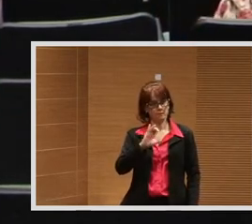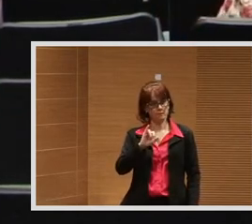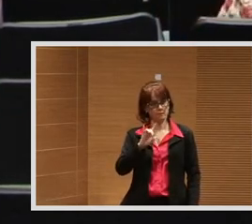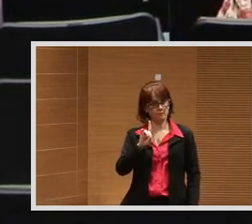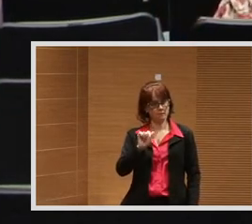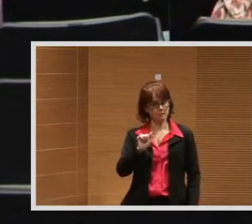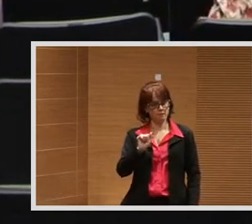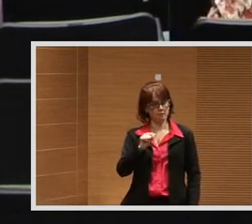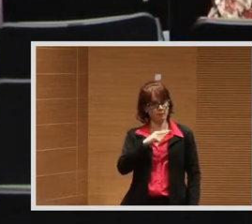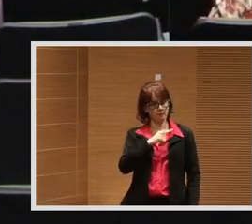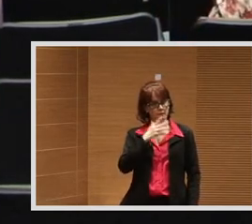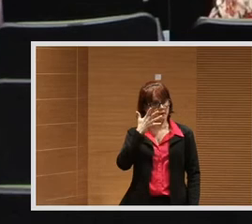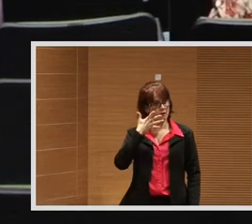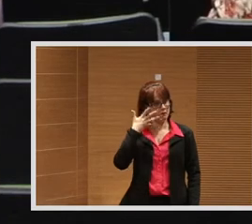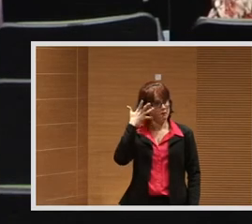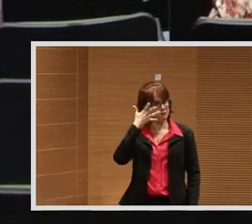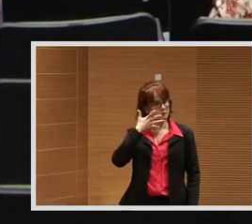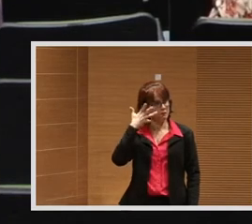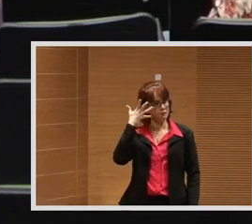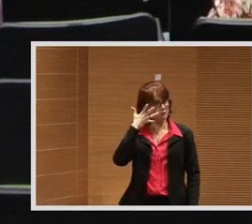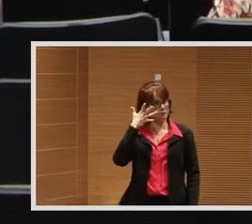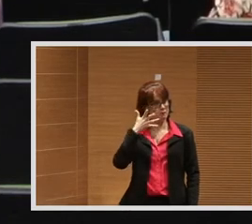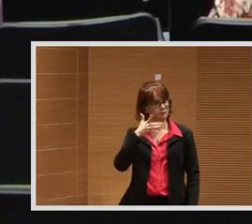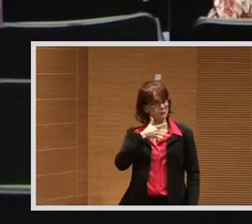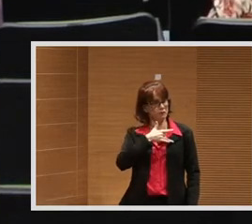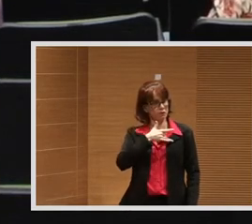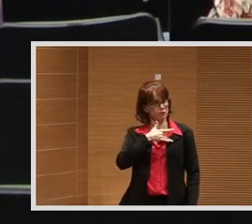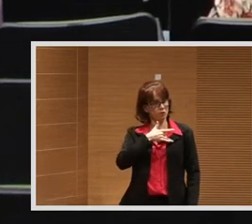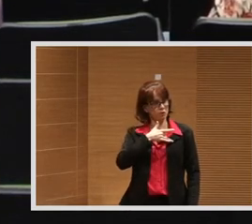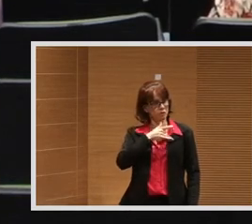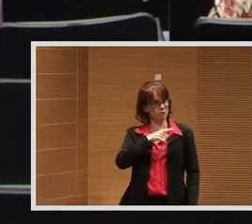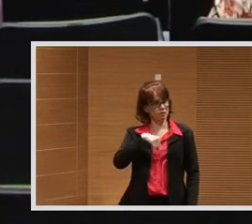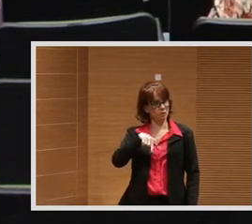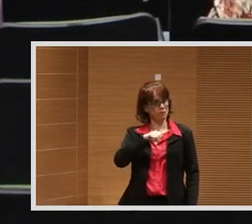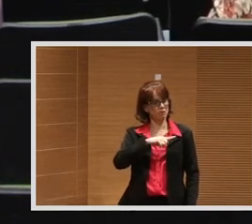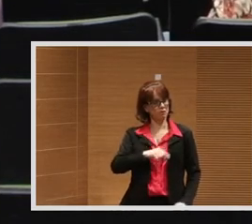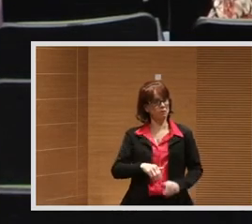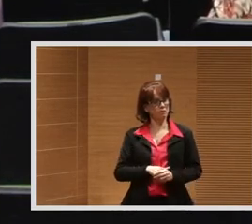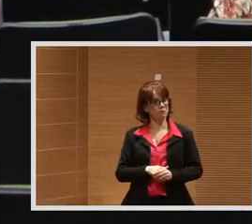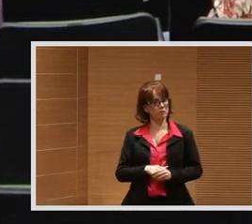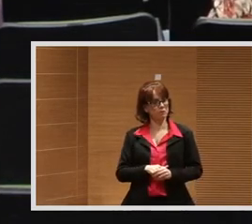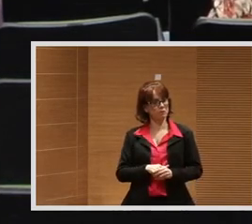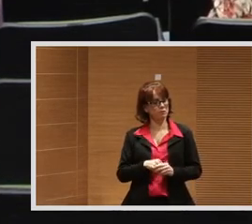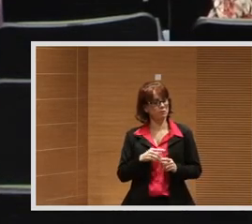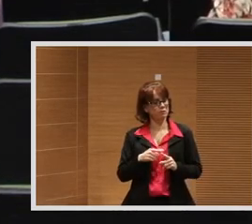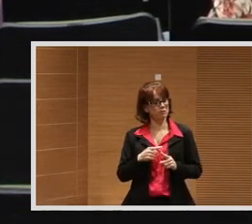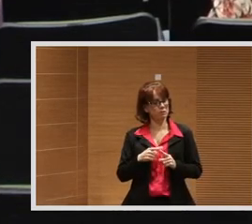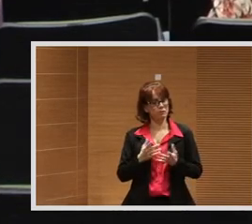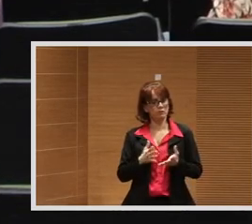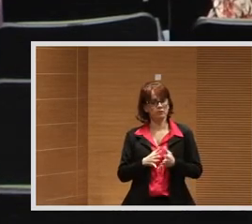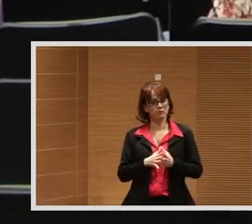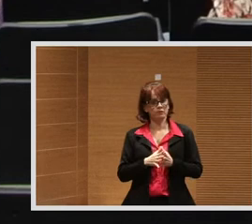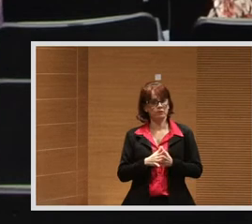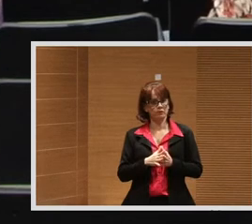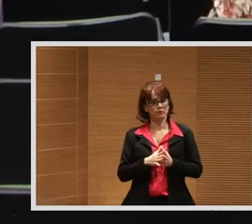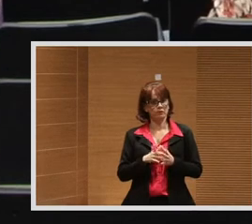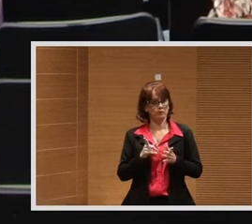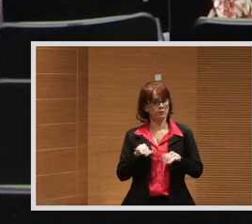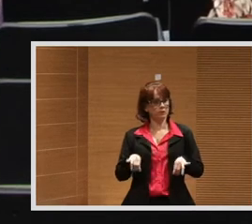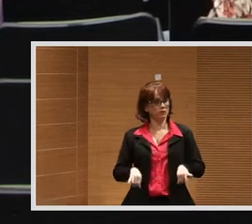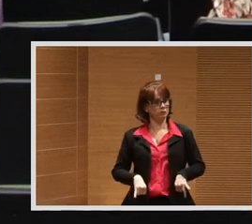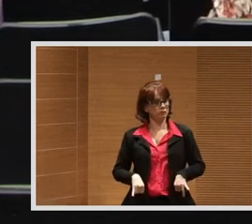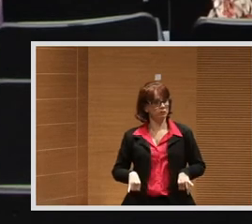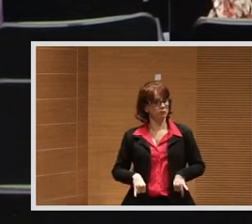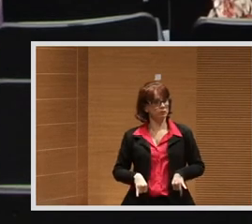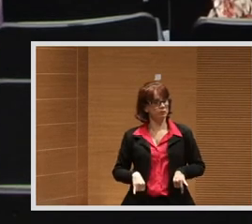A sua palestra toca muito cada um de nós pelo fato de mexer com o sofrimento de crianças,